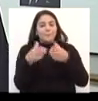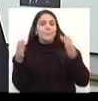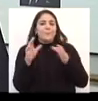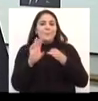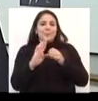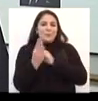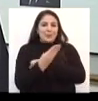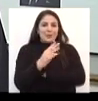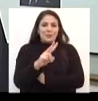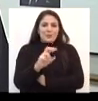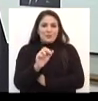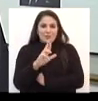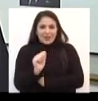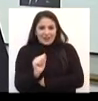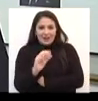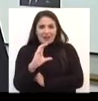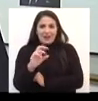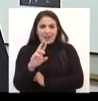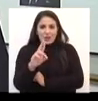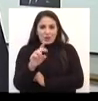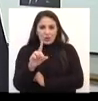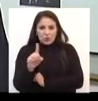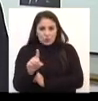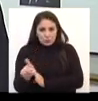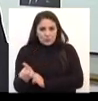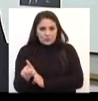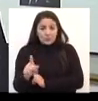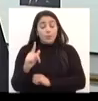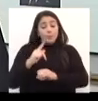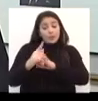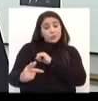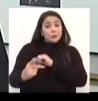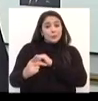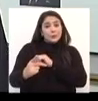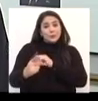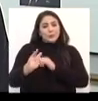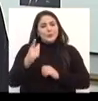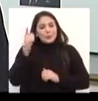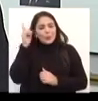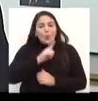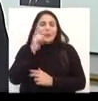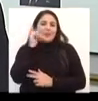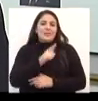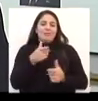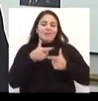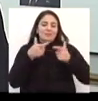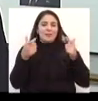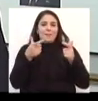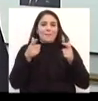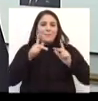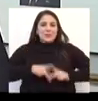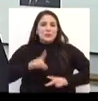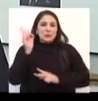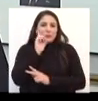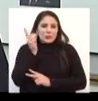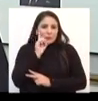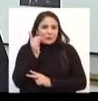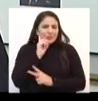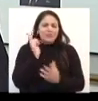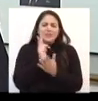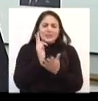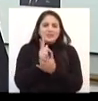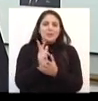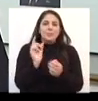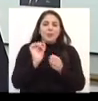Cruz, mas sim Passo Fundo, que ganha e muito com pessoas que o seu dia a dia no anonimato